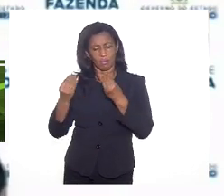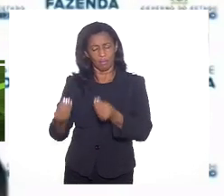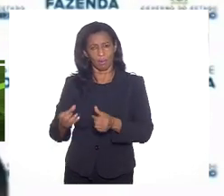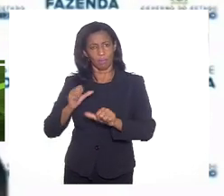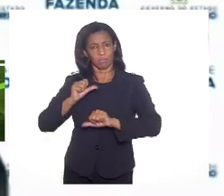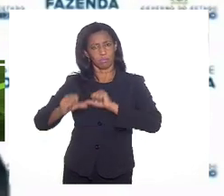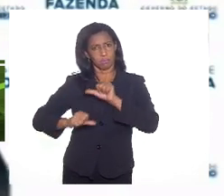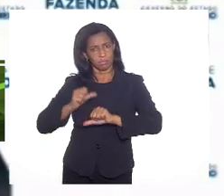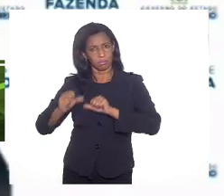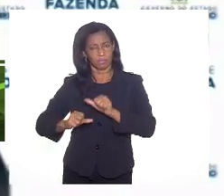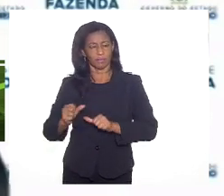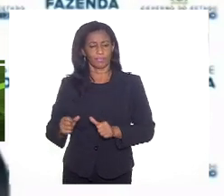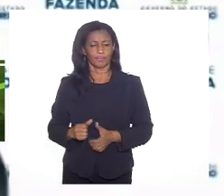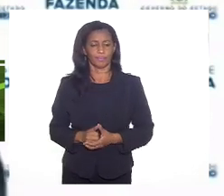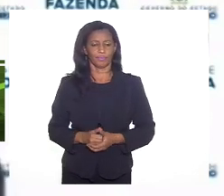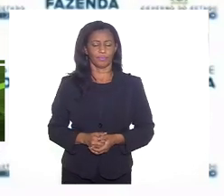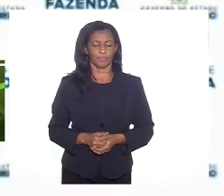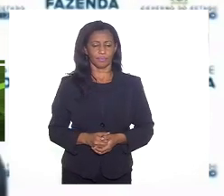tornar viável.